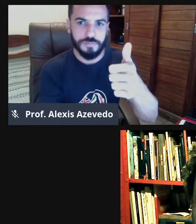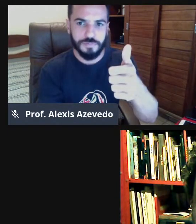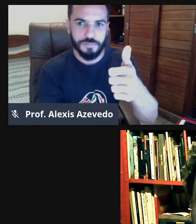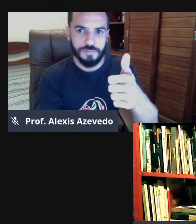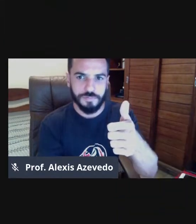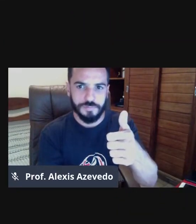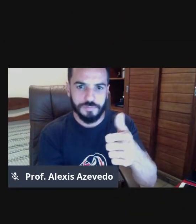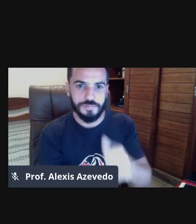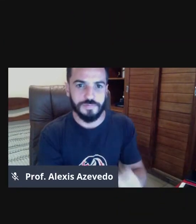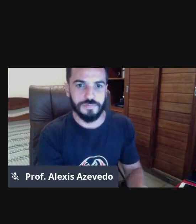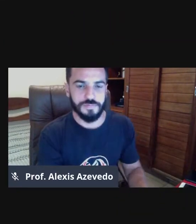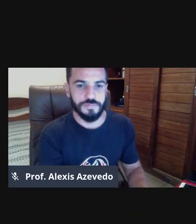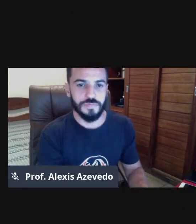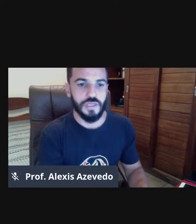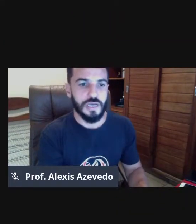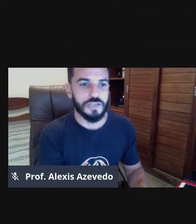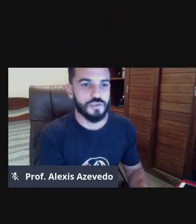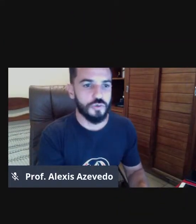Eu fico acompanhando.